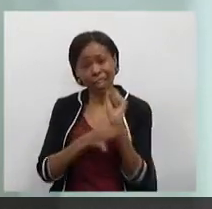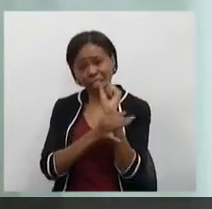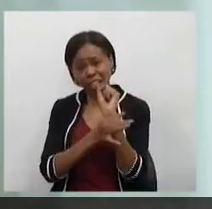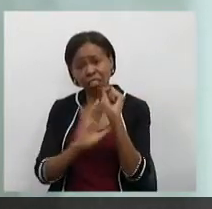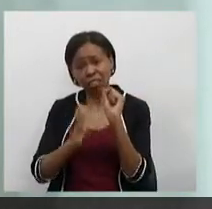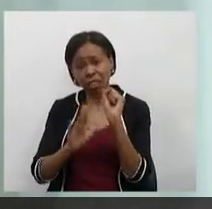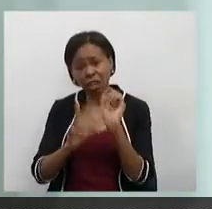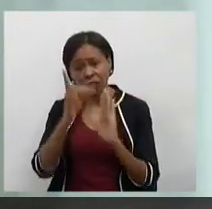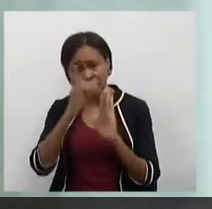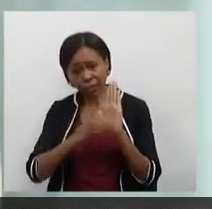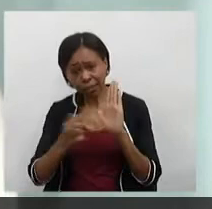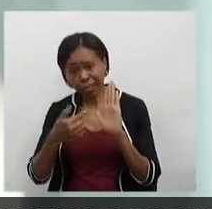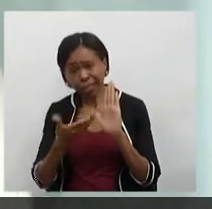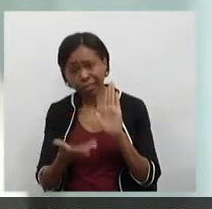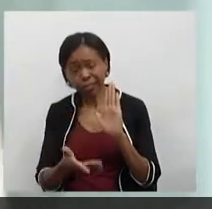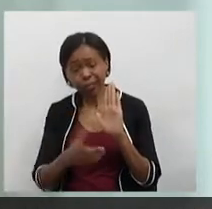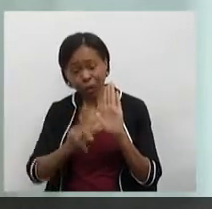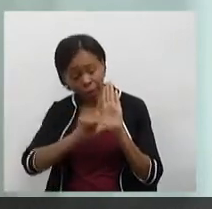Está sendo